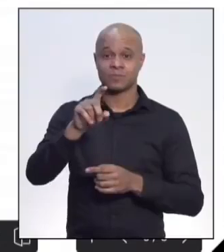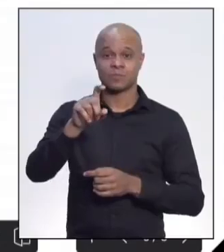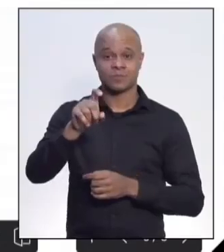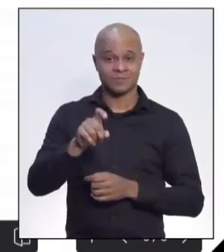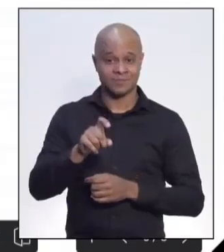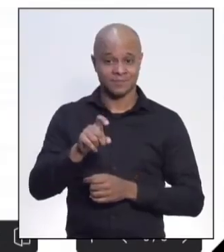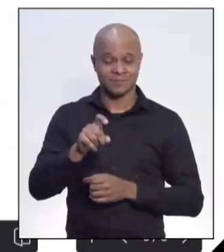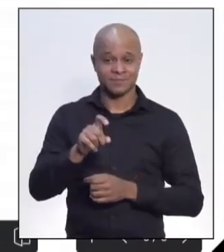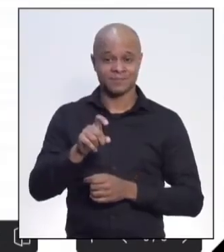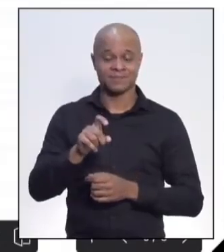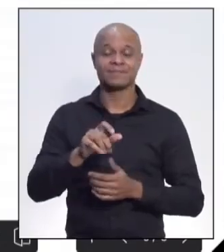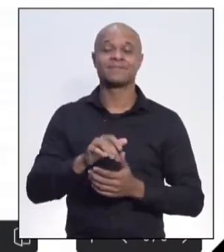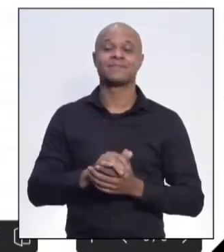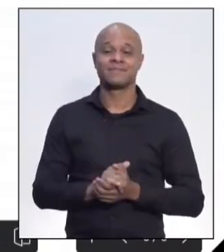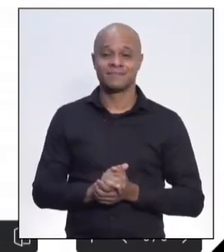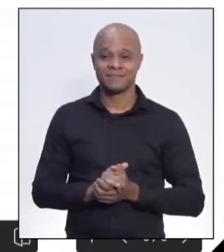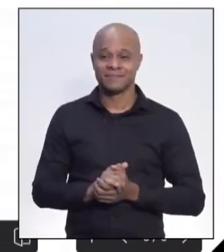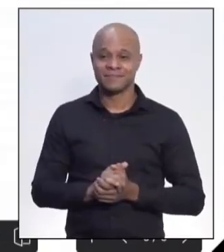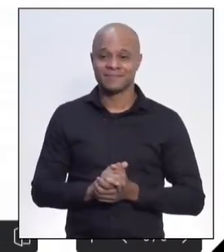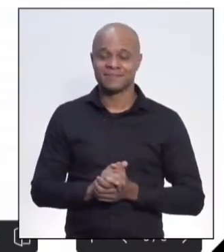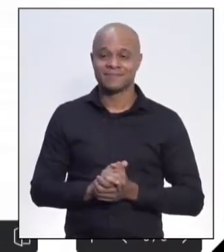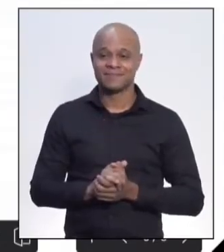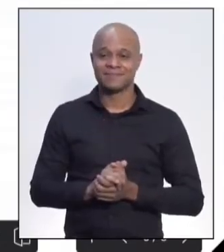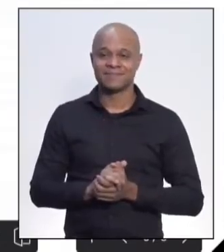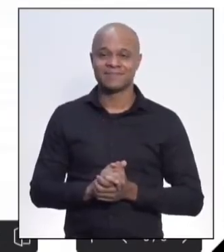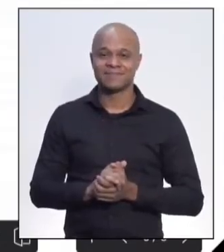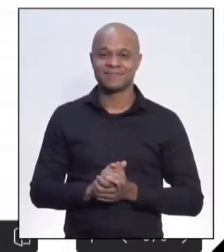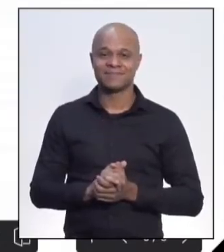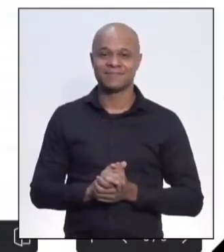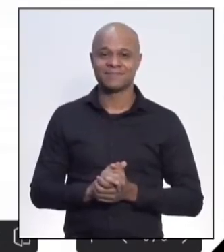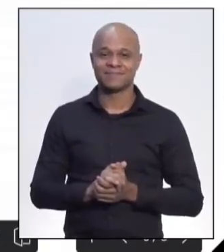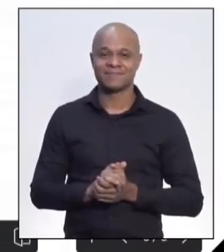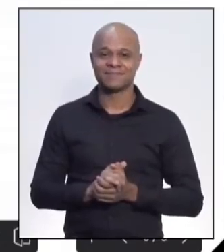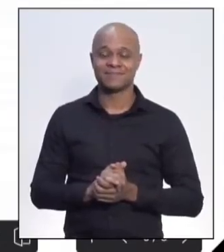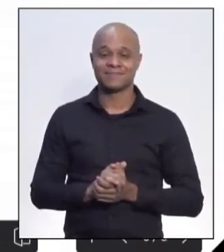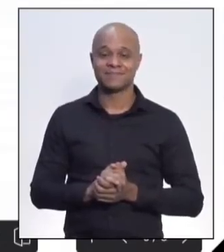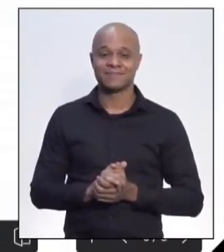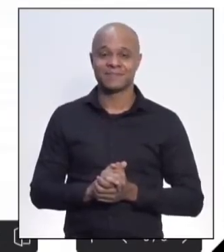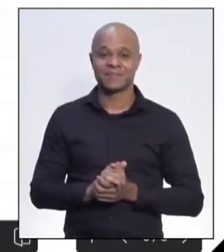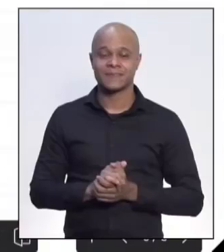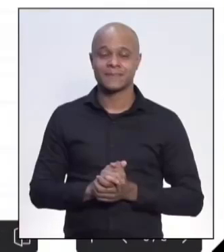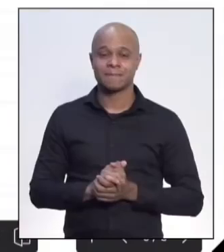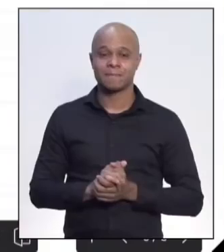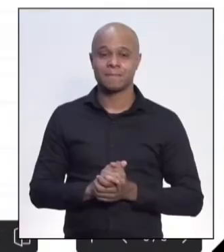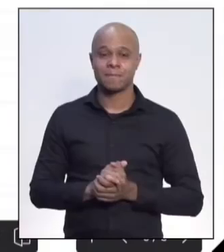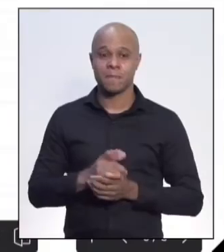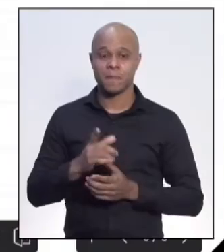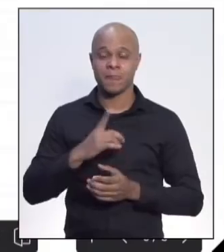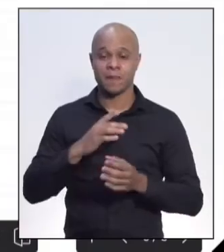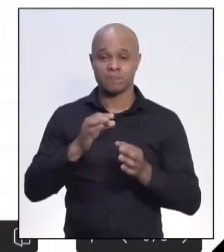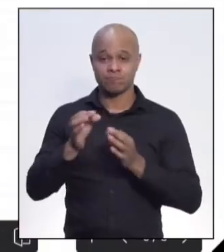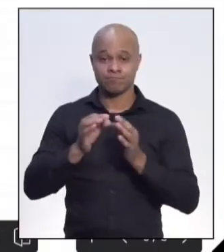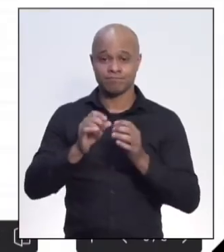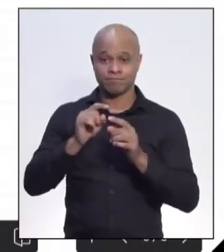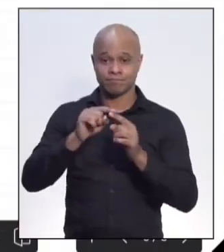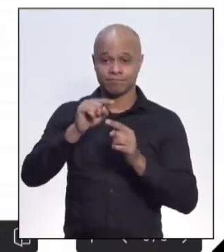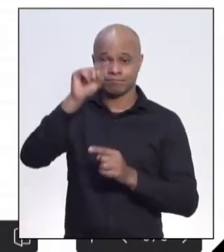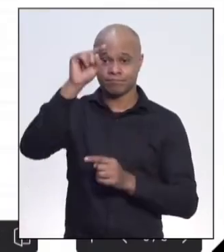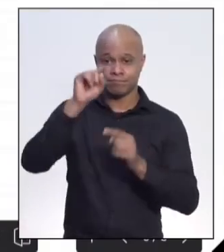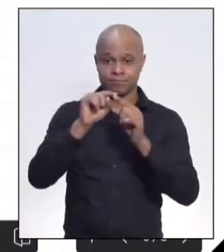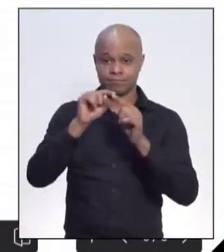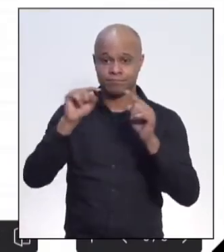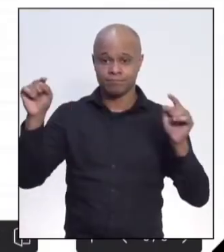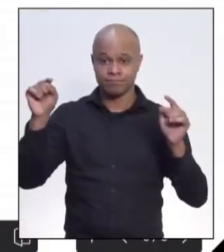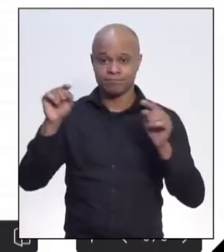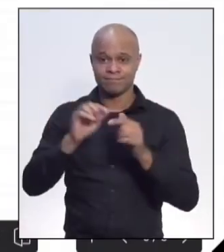a 2x. Nós temos aqui o nosso plano. Então, nós temos